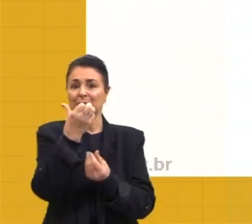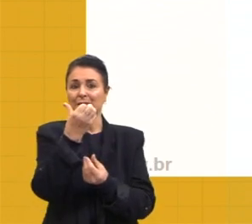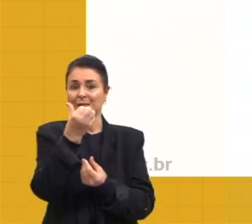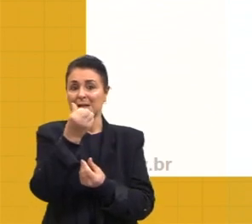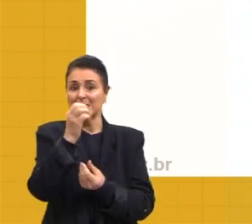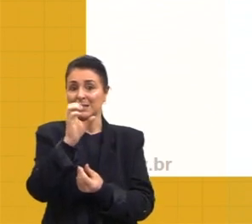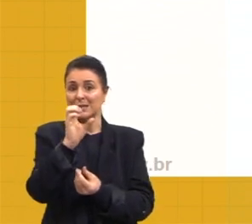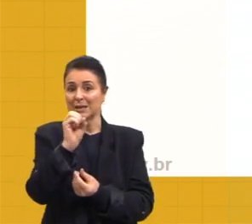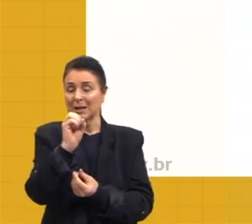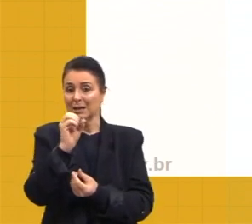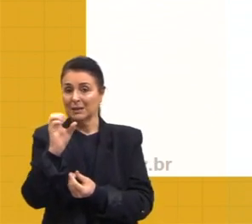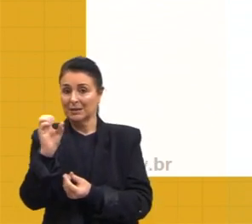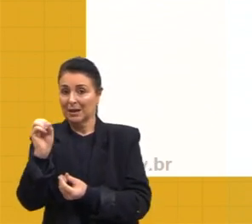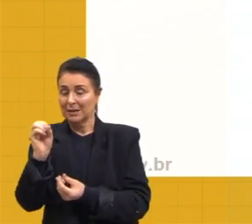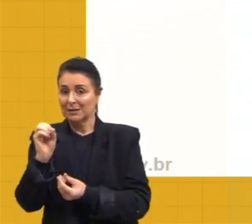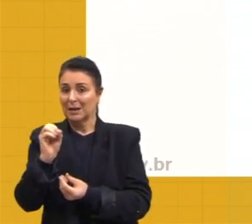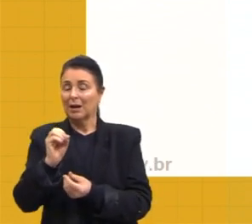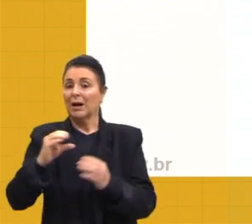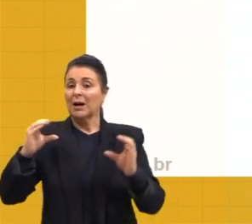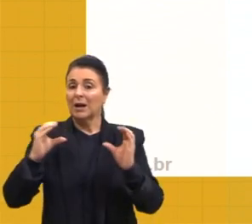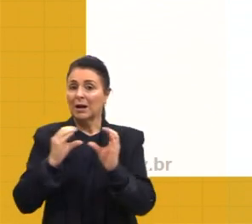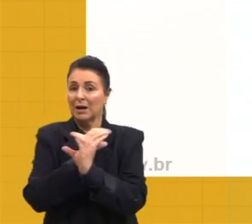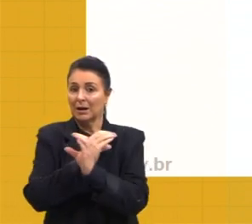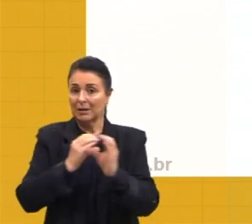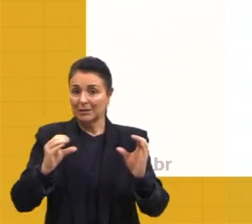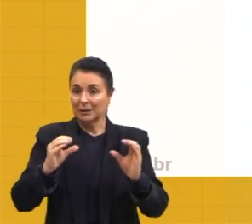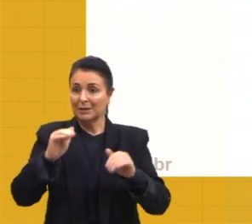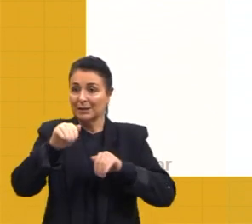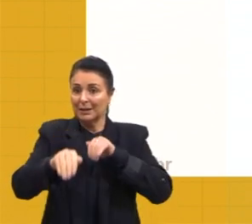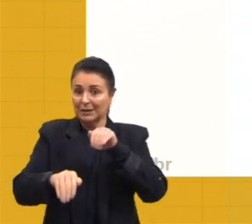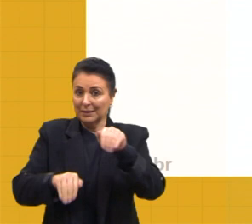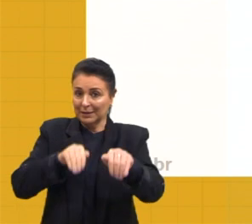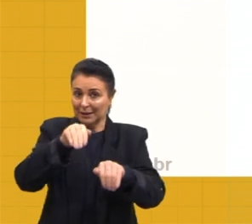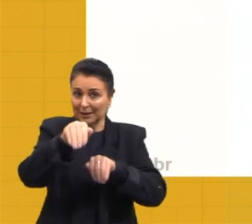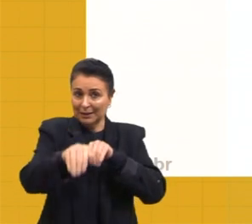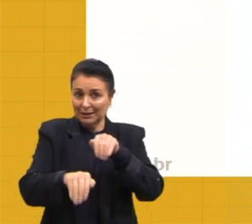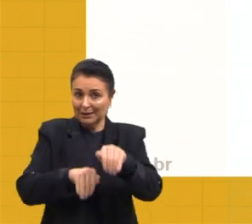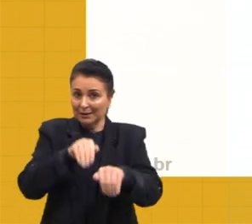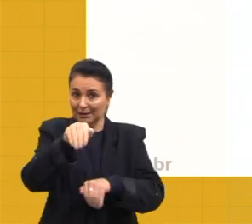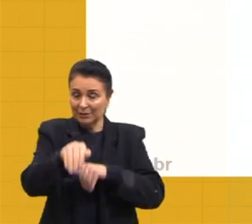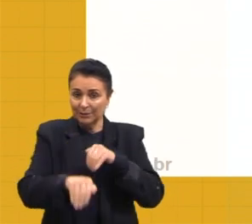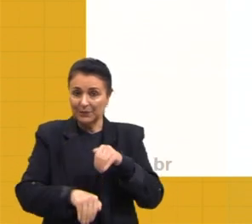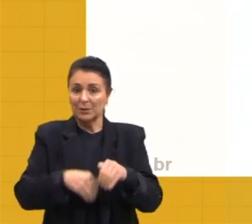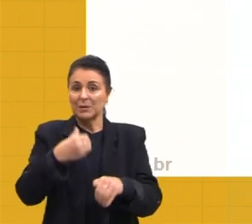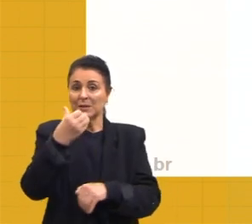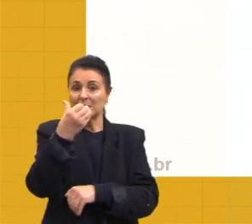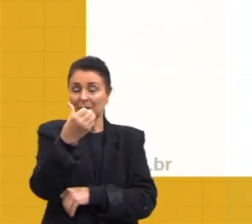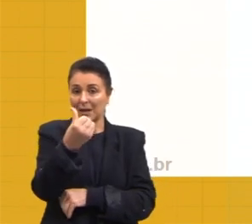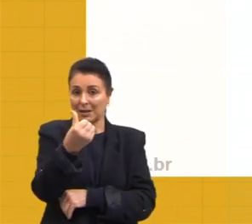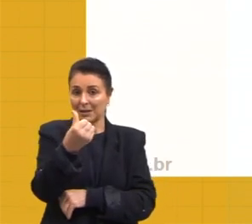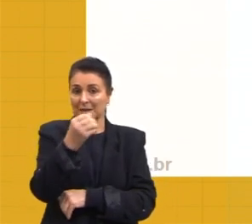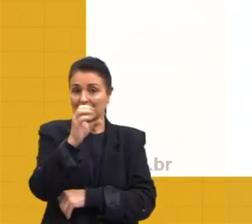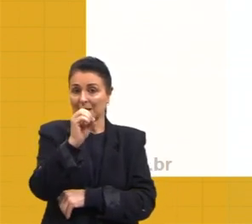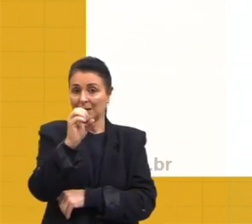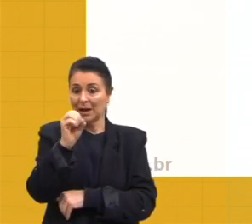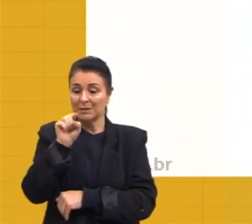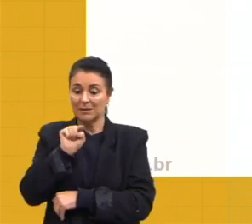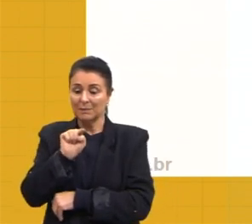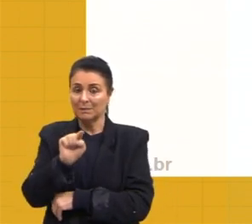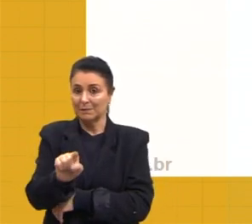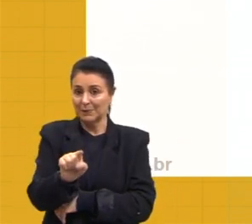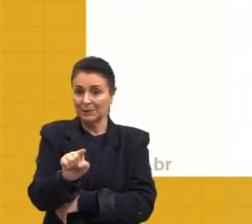em uma hora de natação na realidade o exemplo tem que trazer que queima 600 mil calorias ou seja